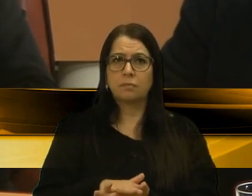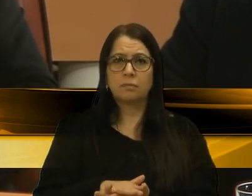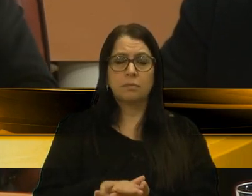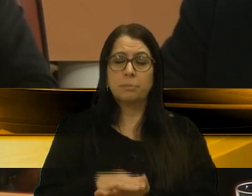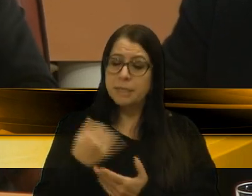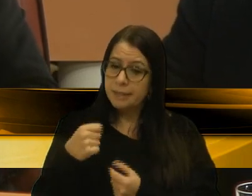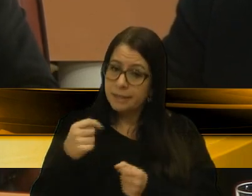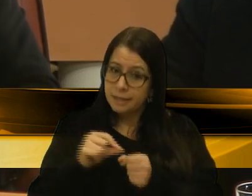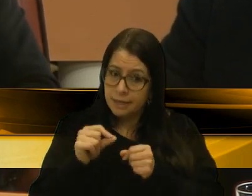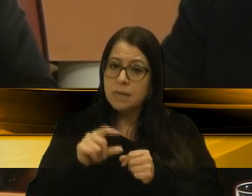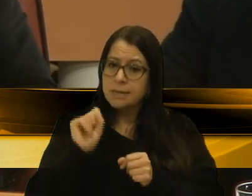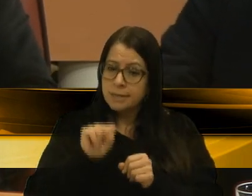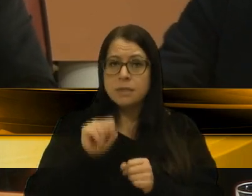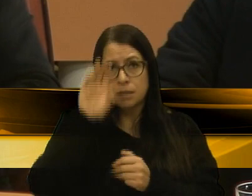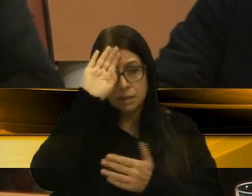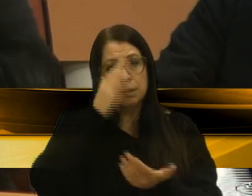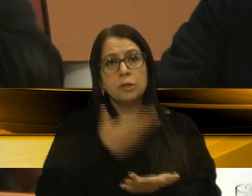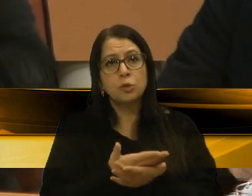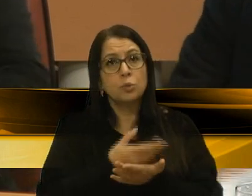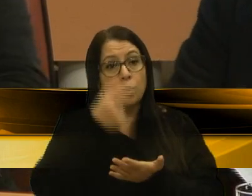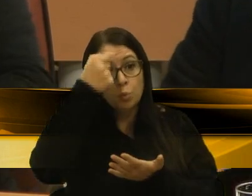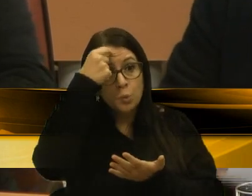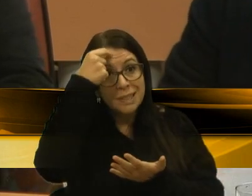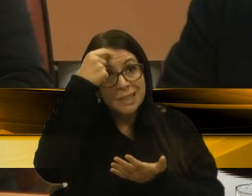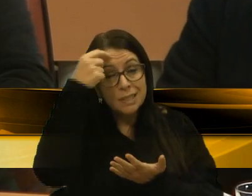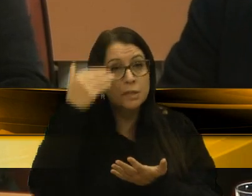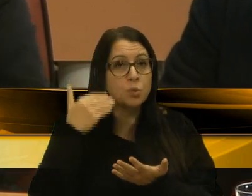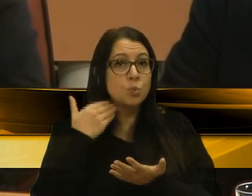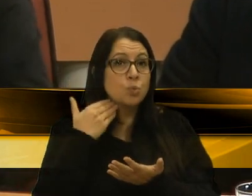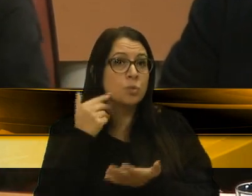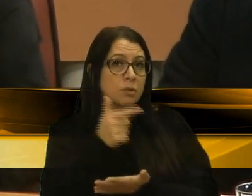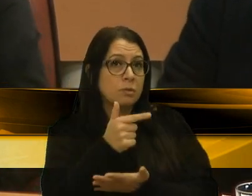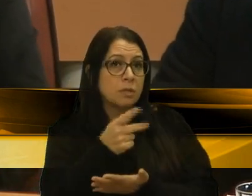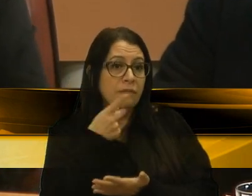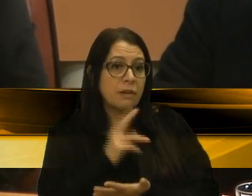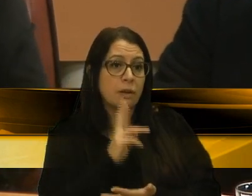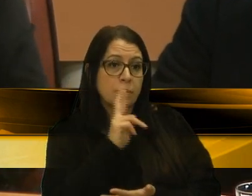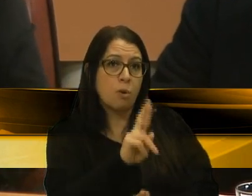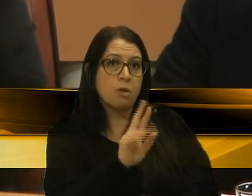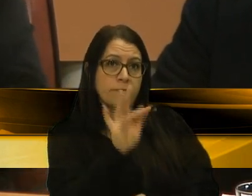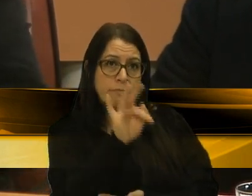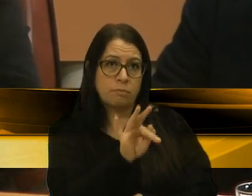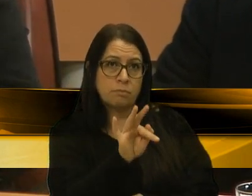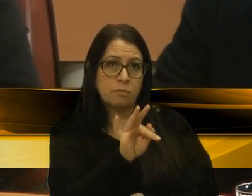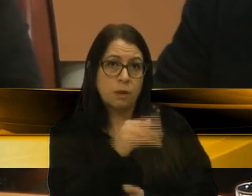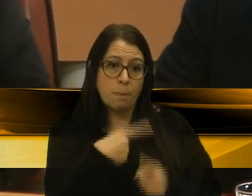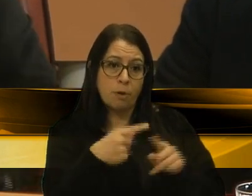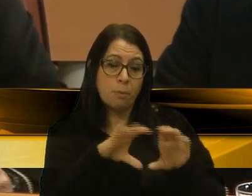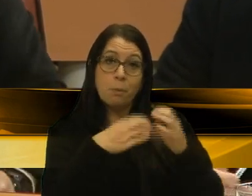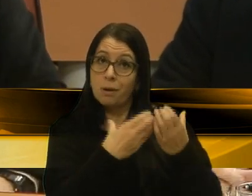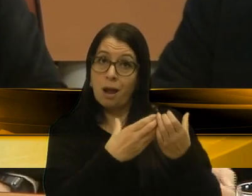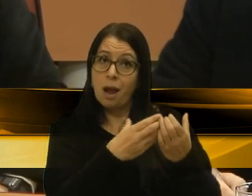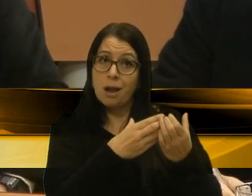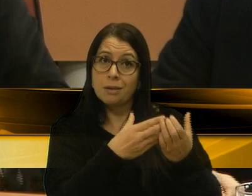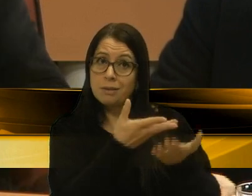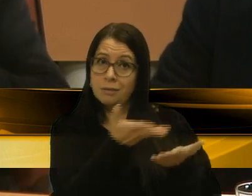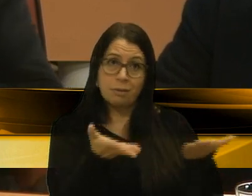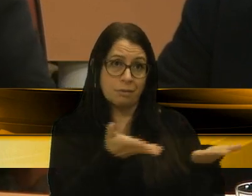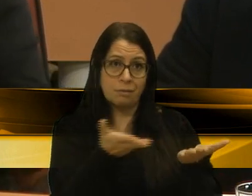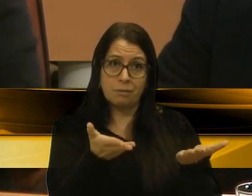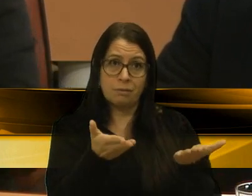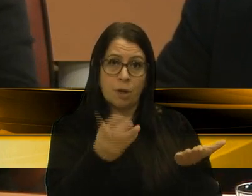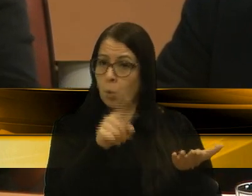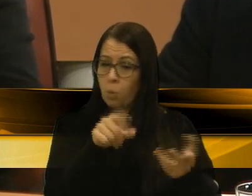haver, sim, acredito muito na consciência do juiz que vai dar o veredito final, porque é uma comunidade que está em jogo. Não é